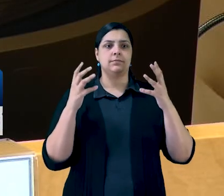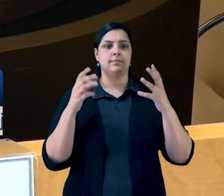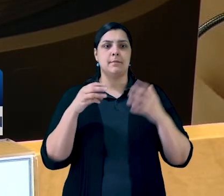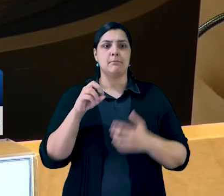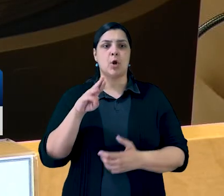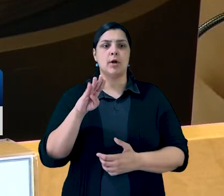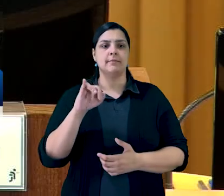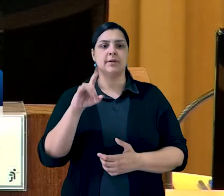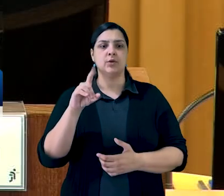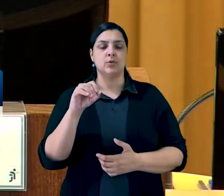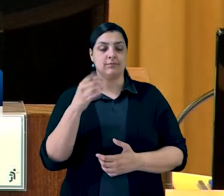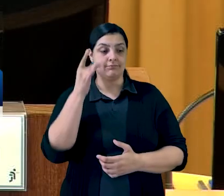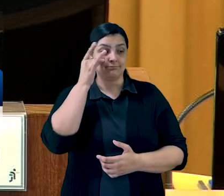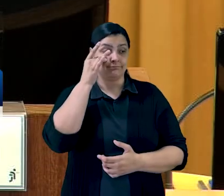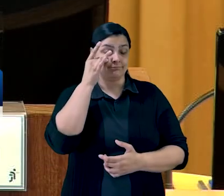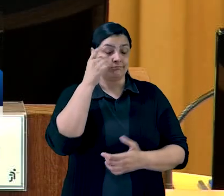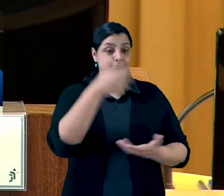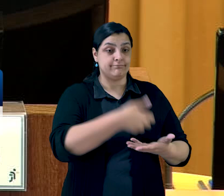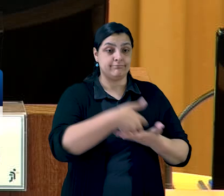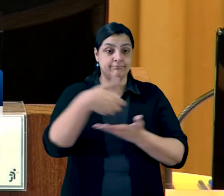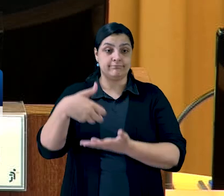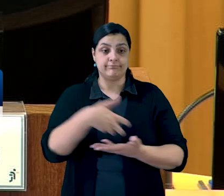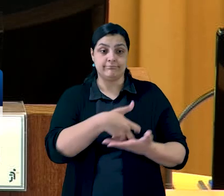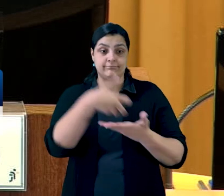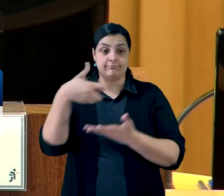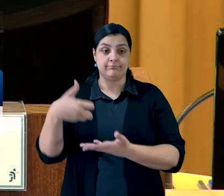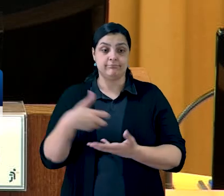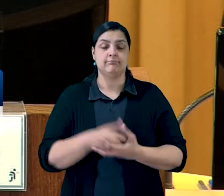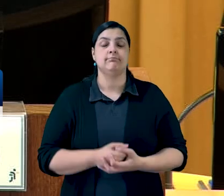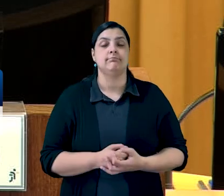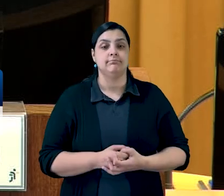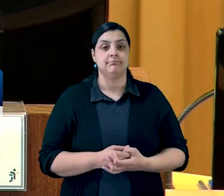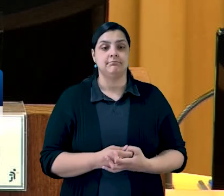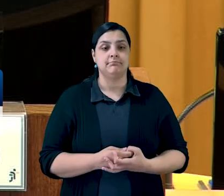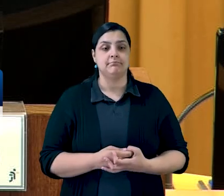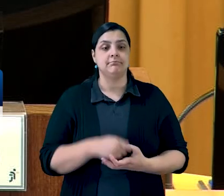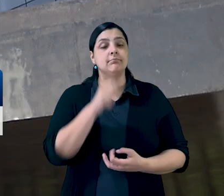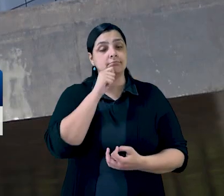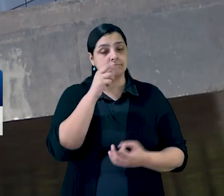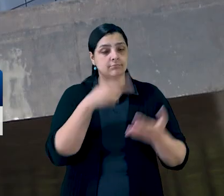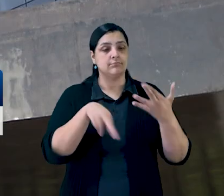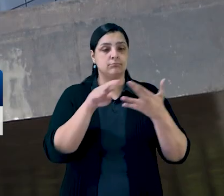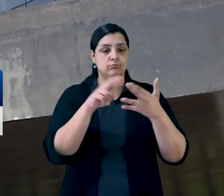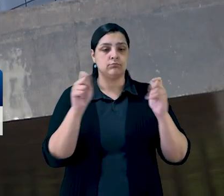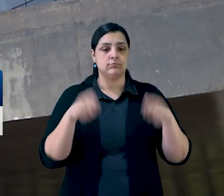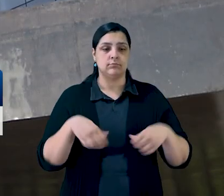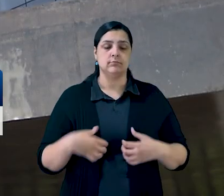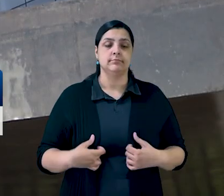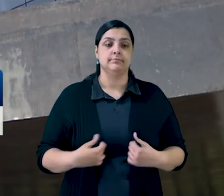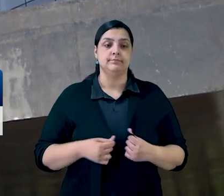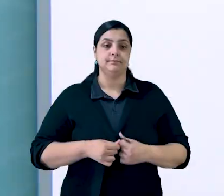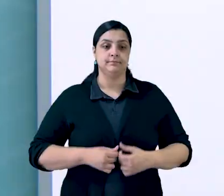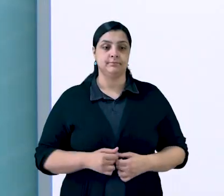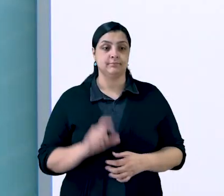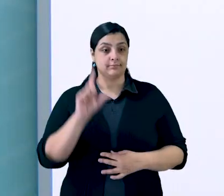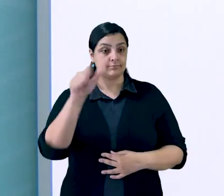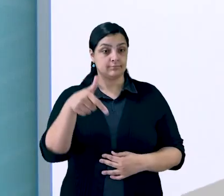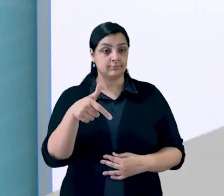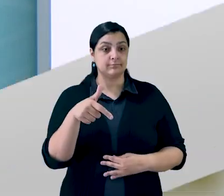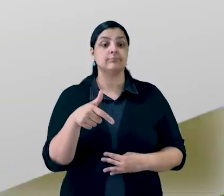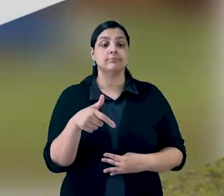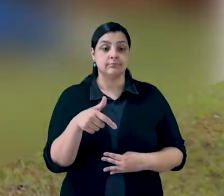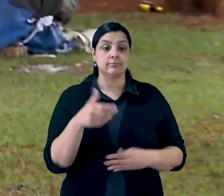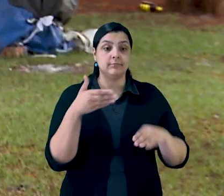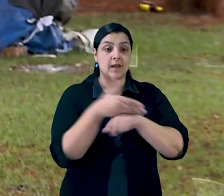situações de morbidez ao presenciar a retirada de corpos e de fragmentos das vítimas. Ainda cabe recurso. A